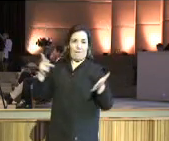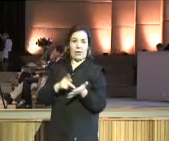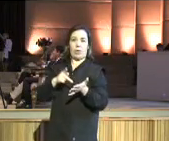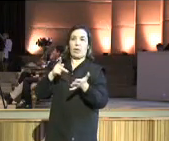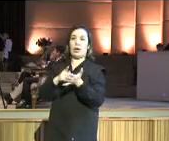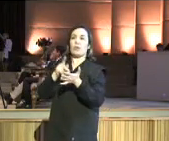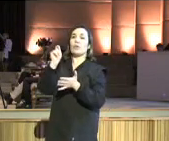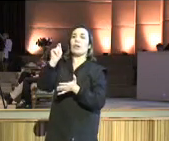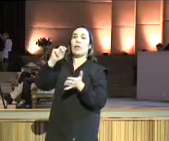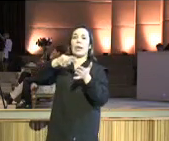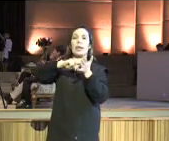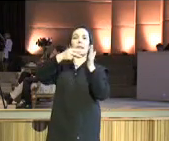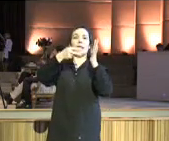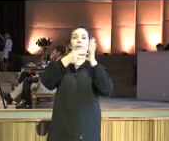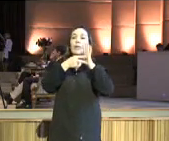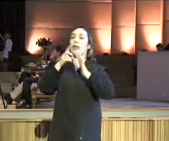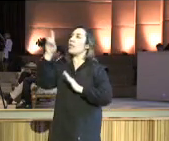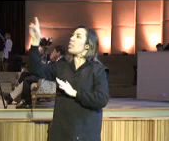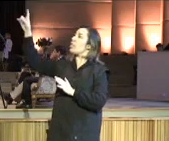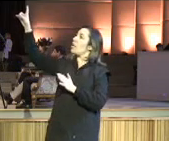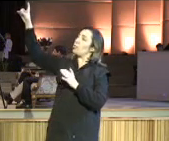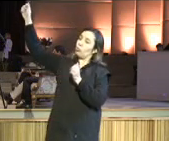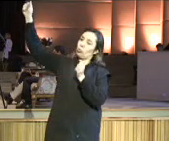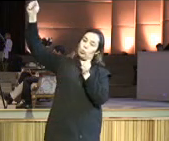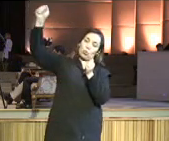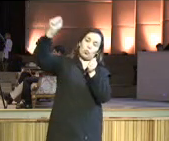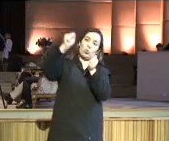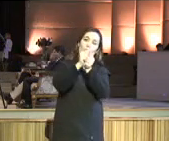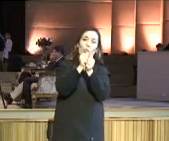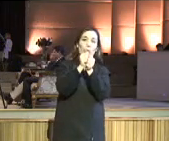porque as coroas vão embora.